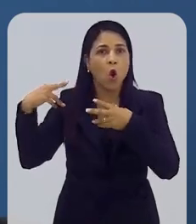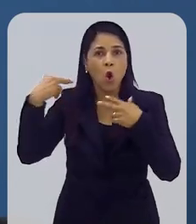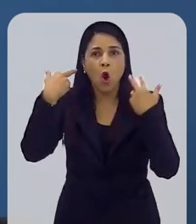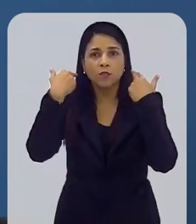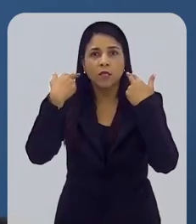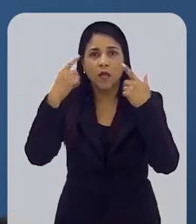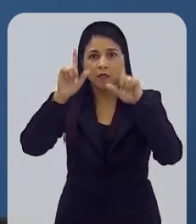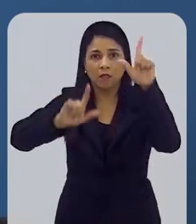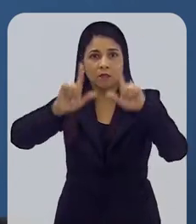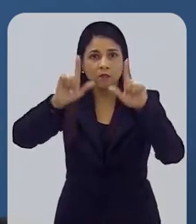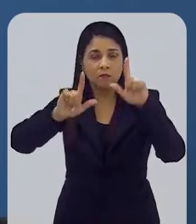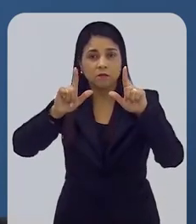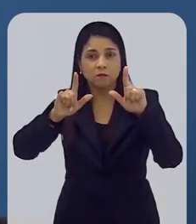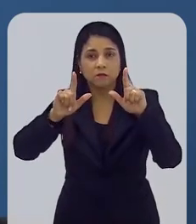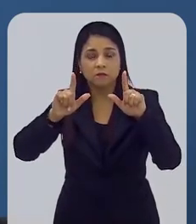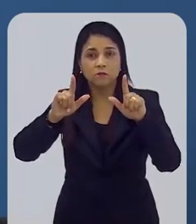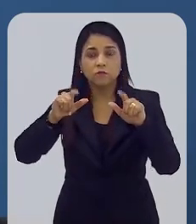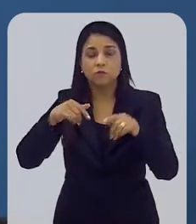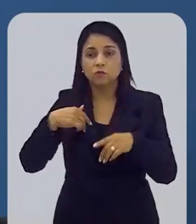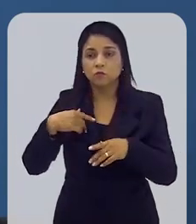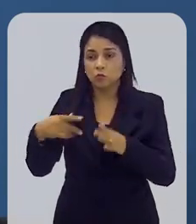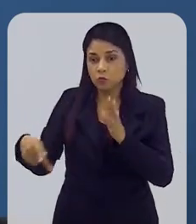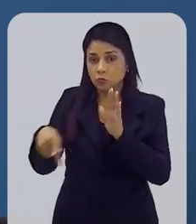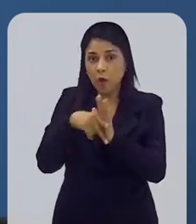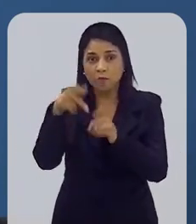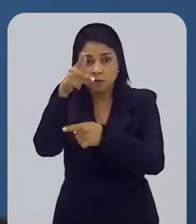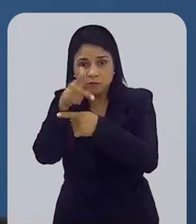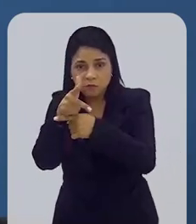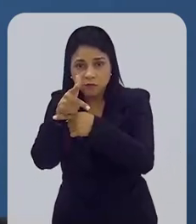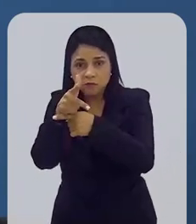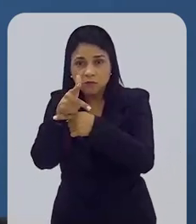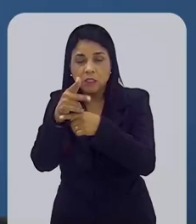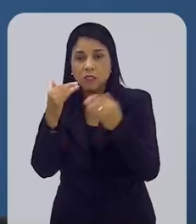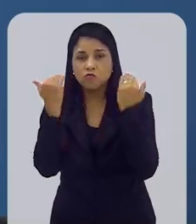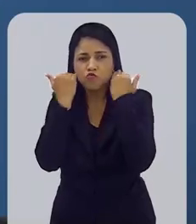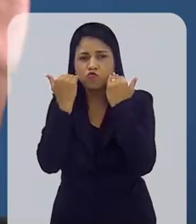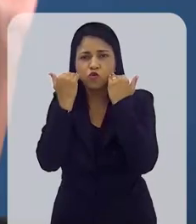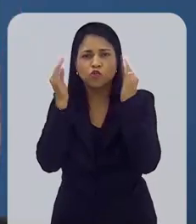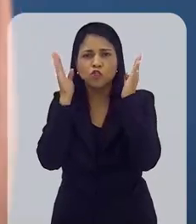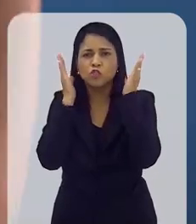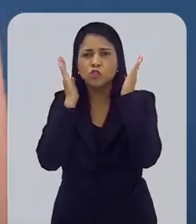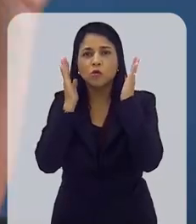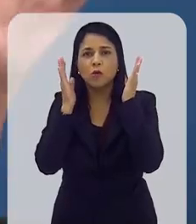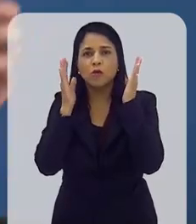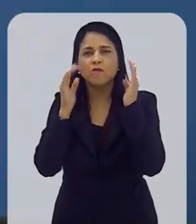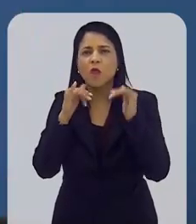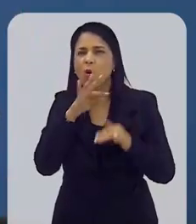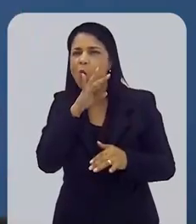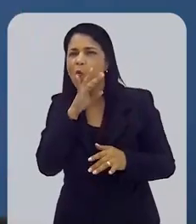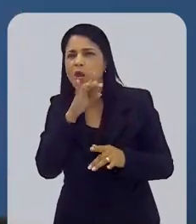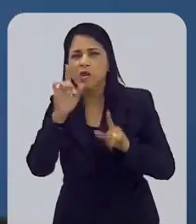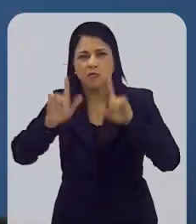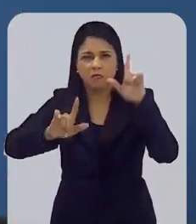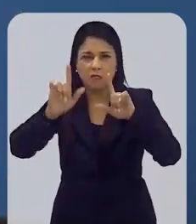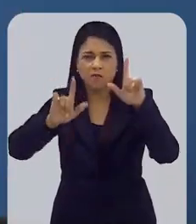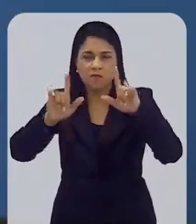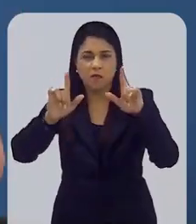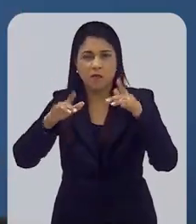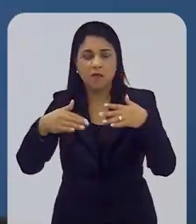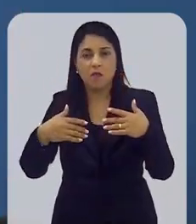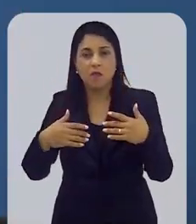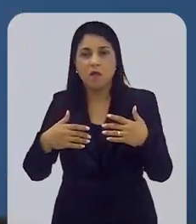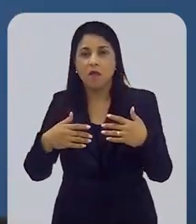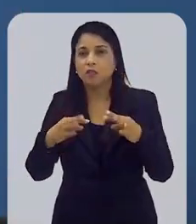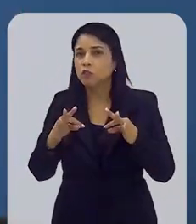para eu aparecer na TV. E os próprios cinegrafistas reclamavam, falando assim, não, tem que deixar ele muito baixinho, porque senão fica ruim na TV.